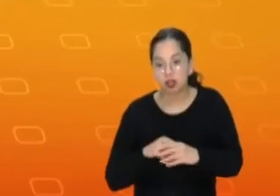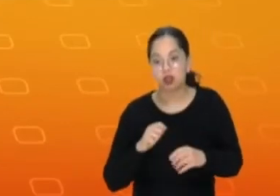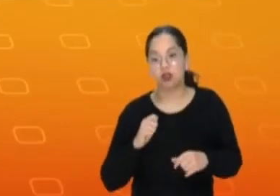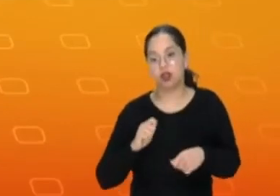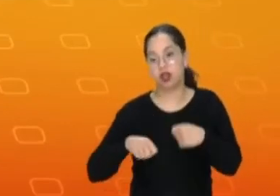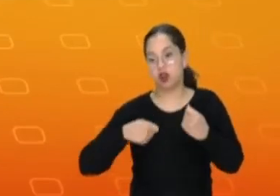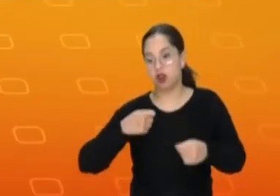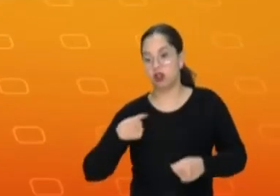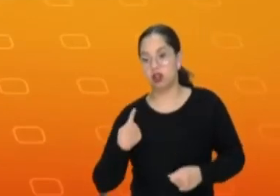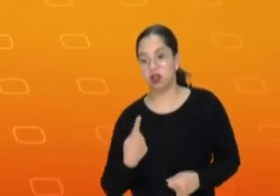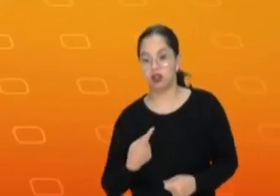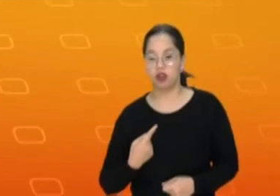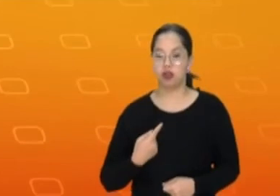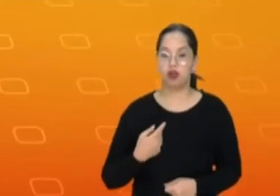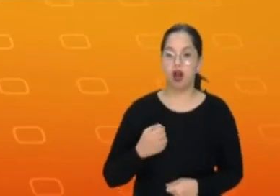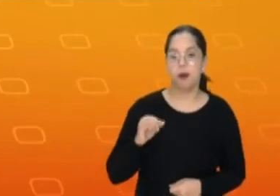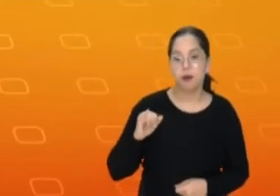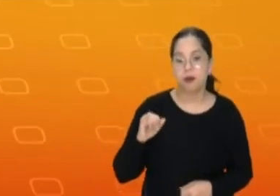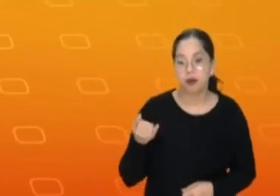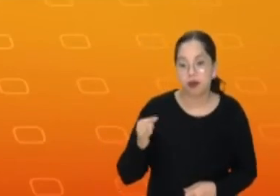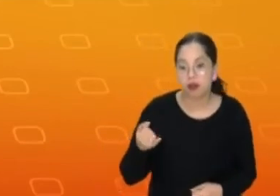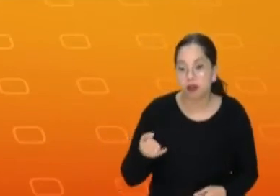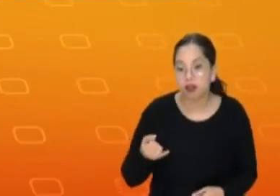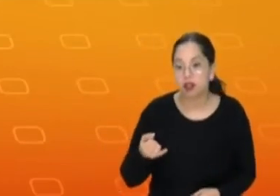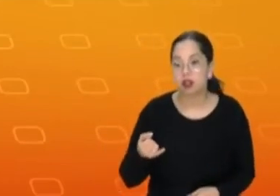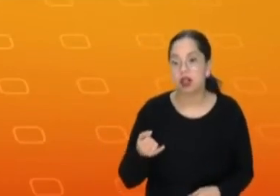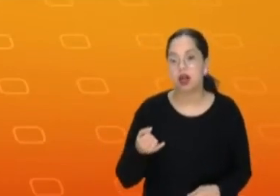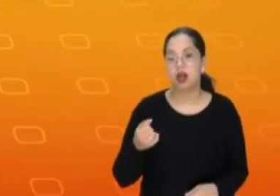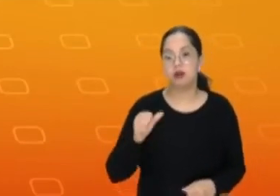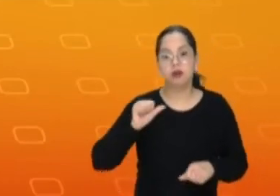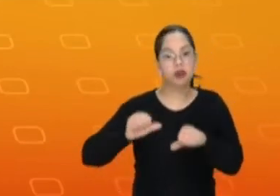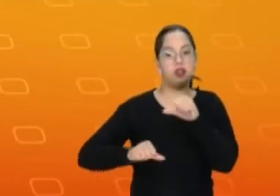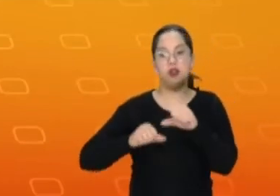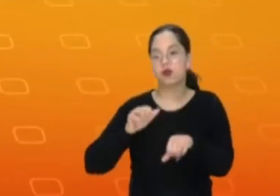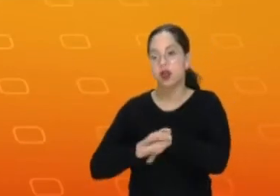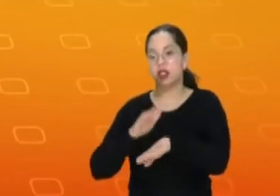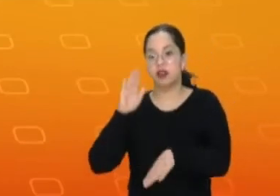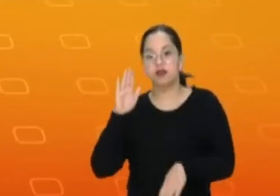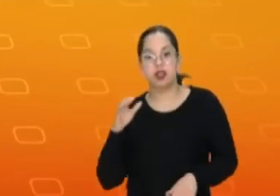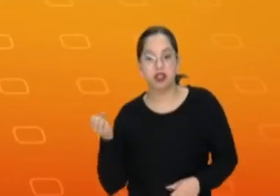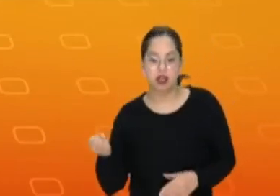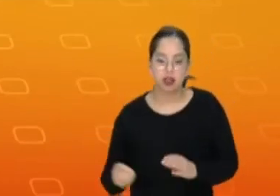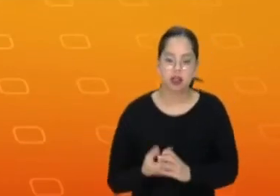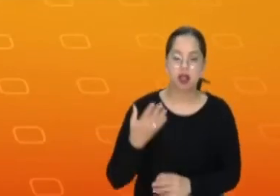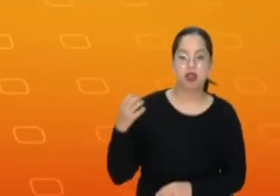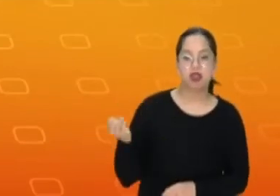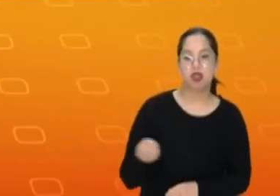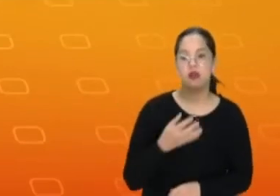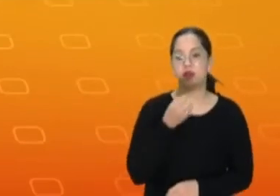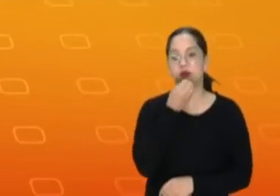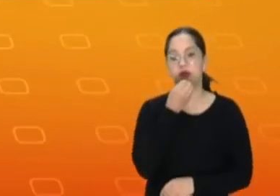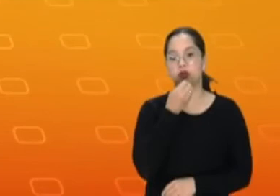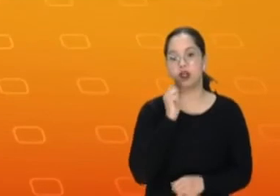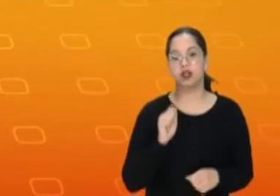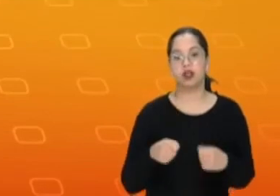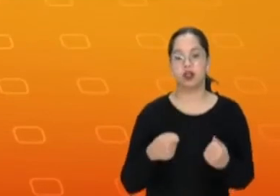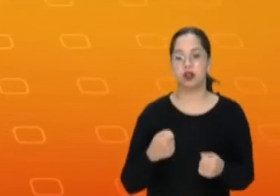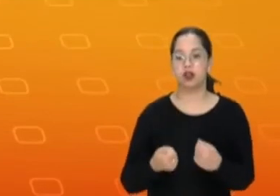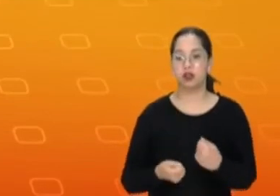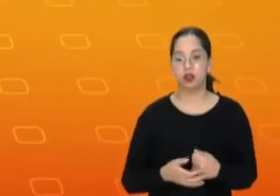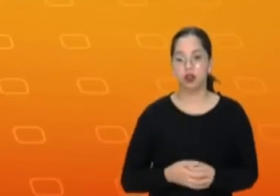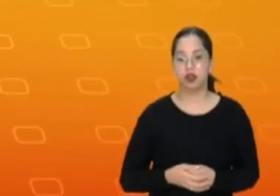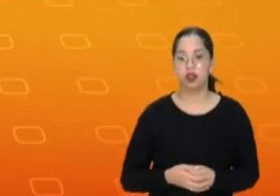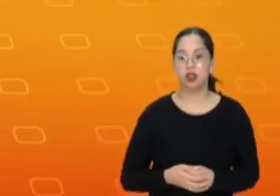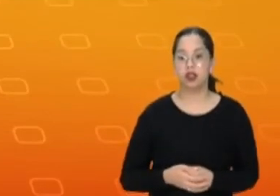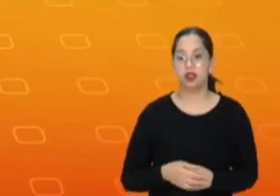inseridos, aproveitá-los de forma a transformar cada vez mais e criar novas oportunidades de negócio. Com isso,